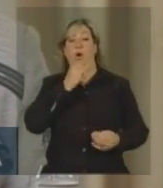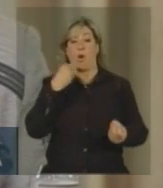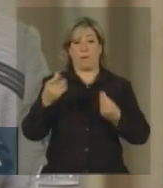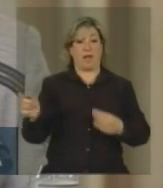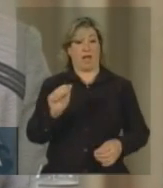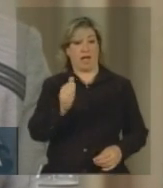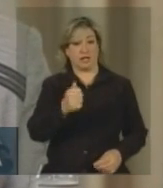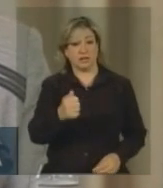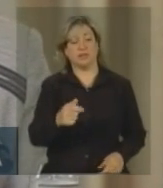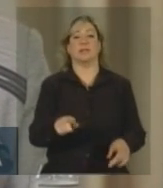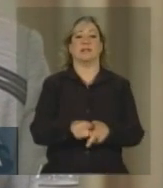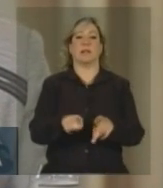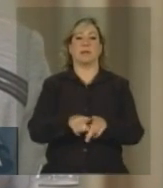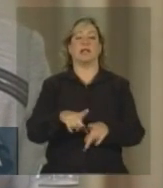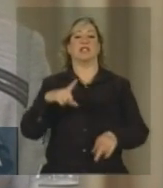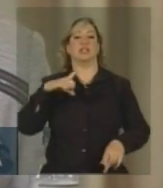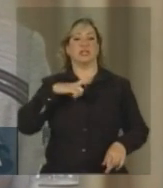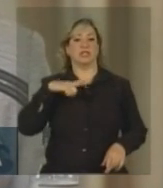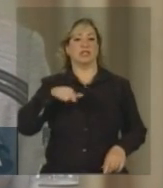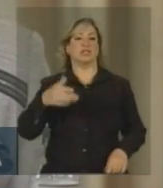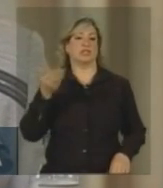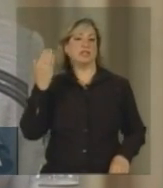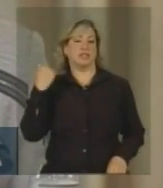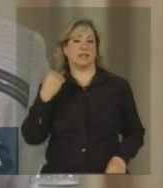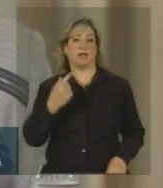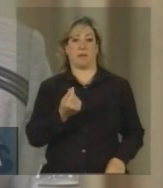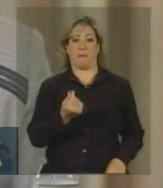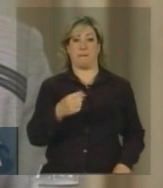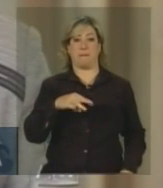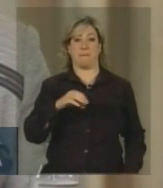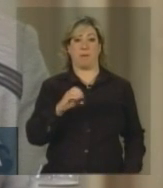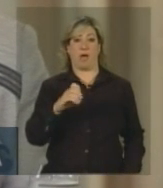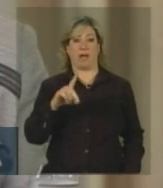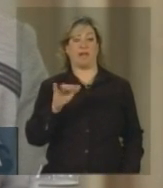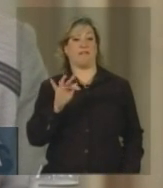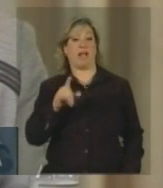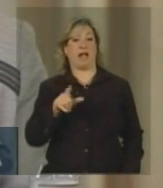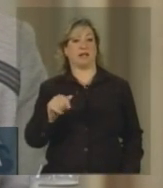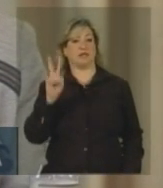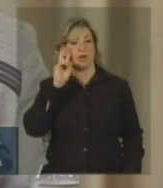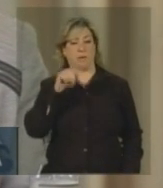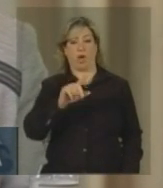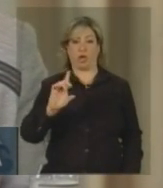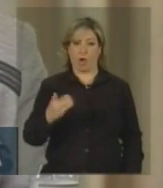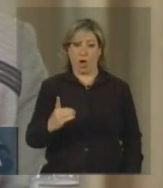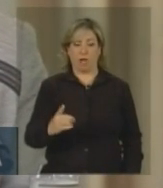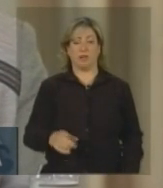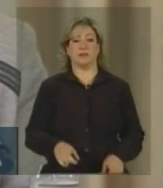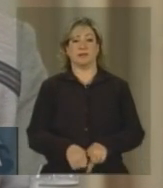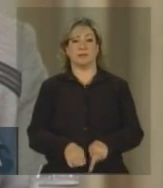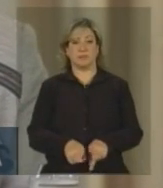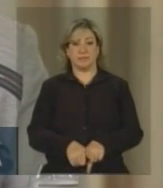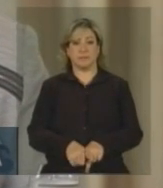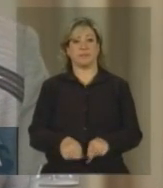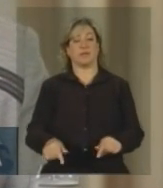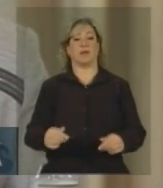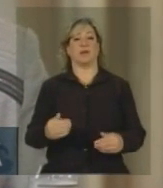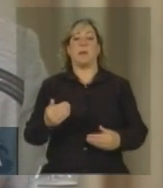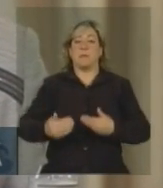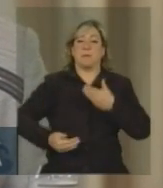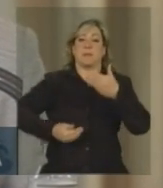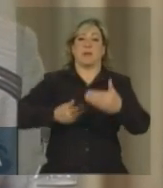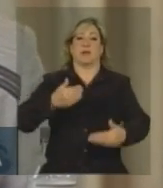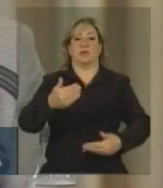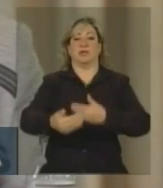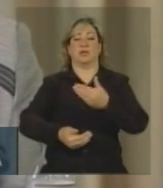Argentina, que também tinha uma moeda fixa ao dólar e que passou por um